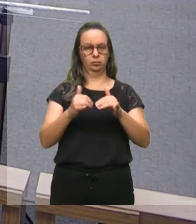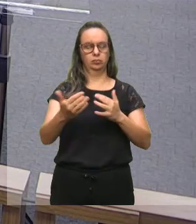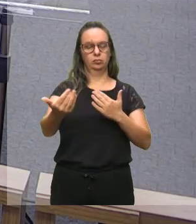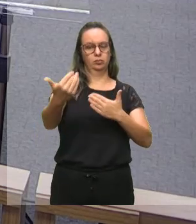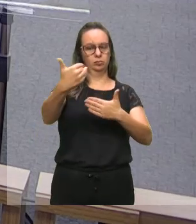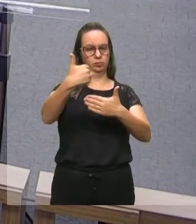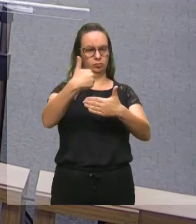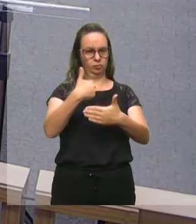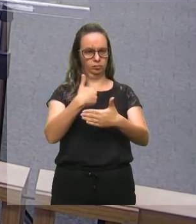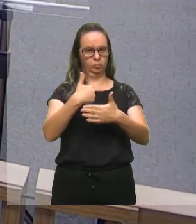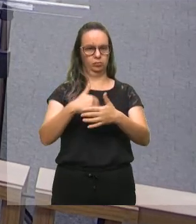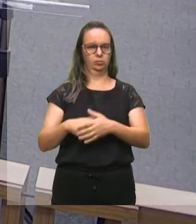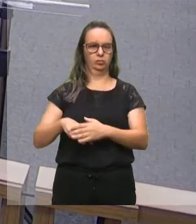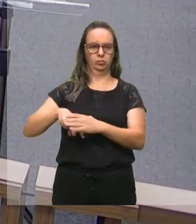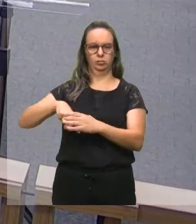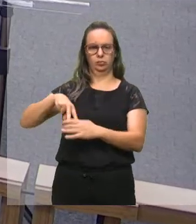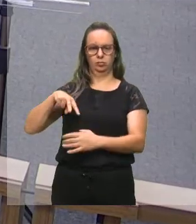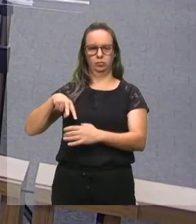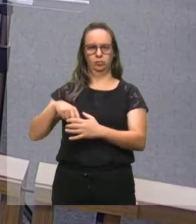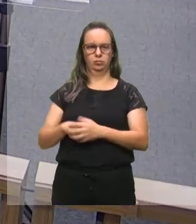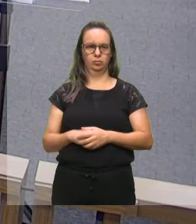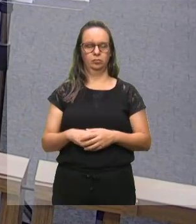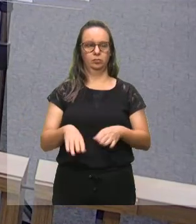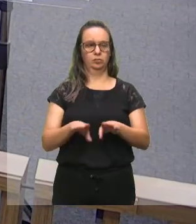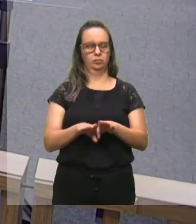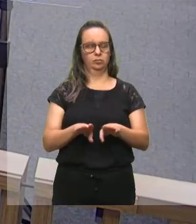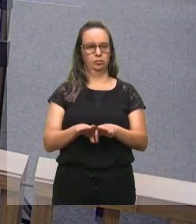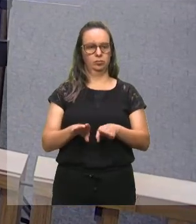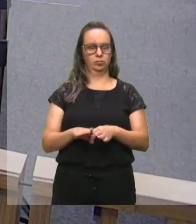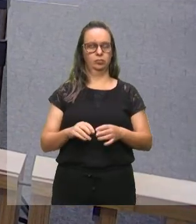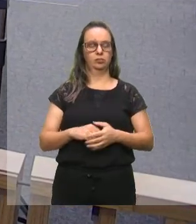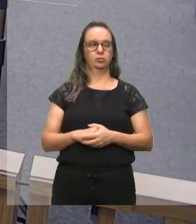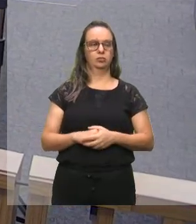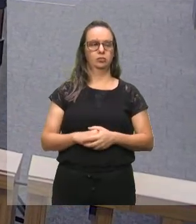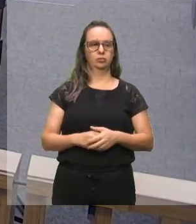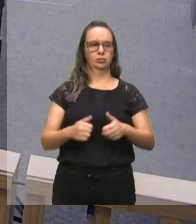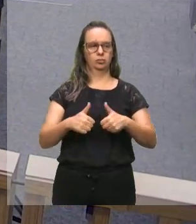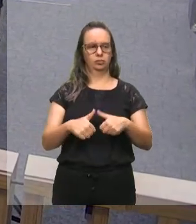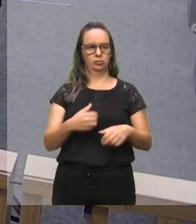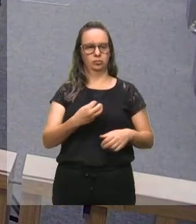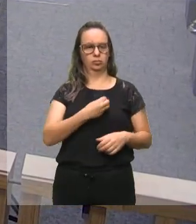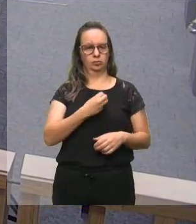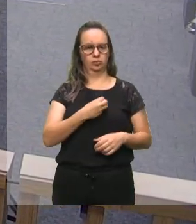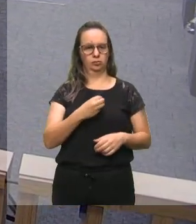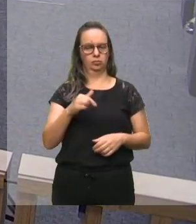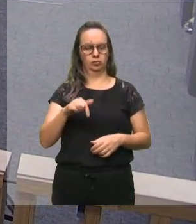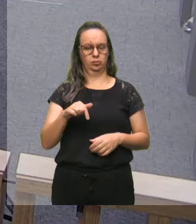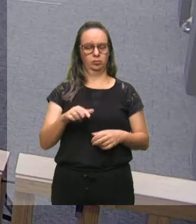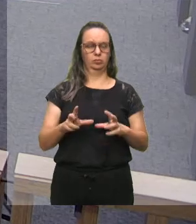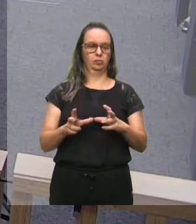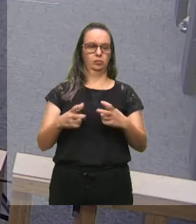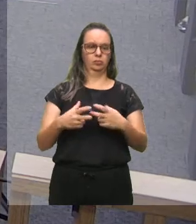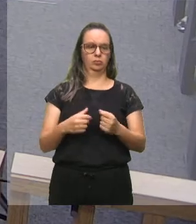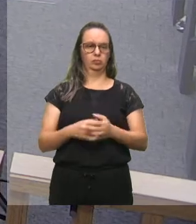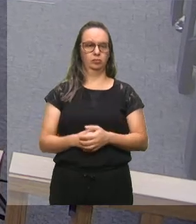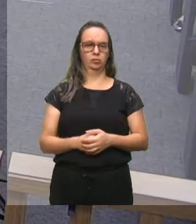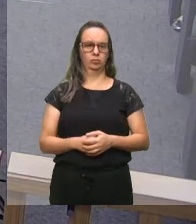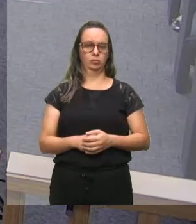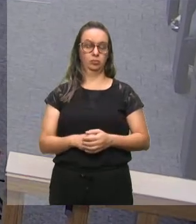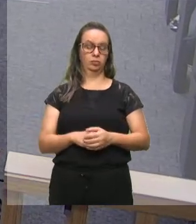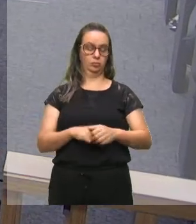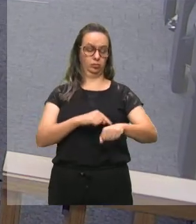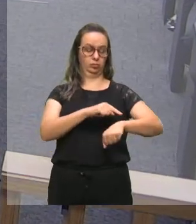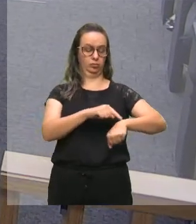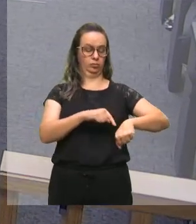Eu acho que, além do aspecto simbólico de ocupar esse lugar Câmara Municipal, de ter o relógio para poder